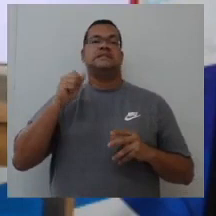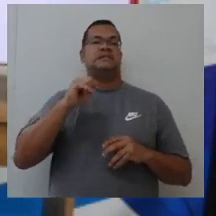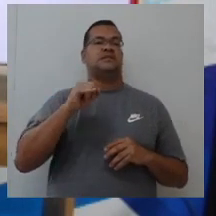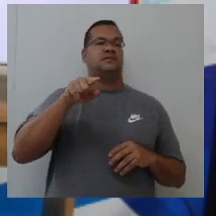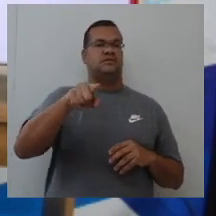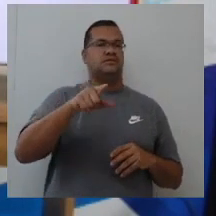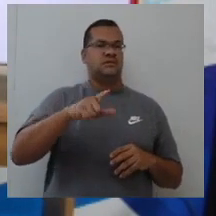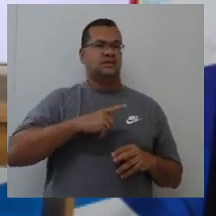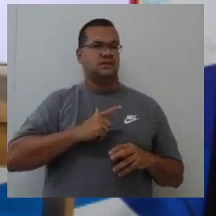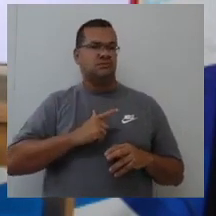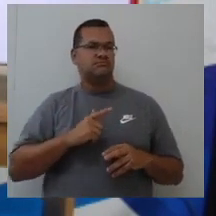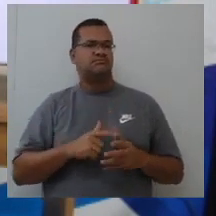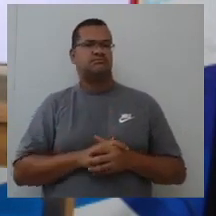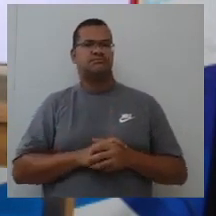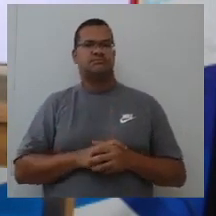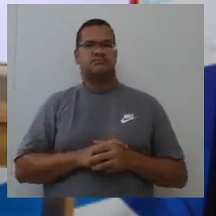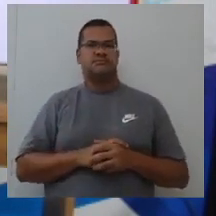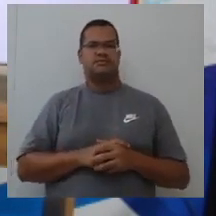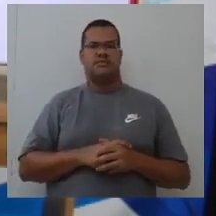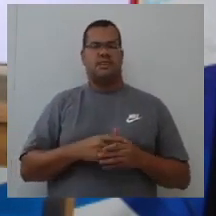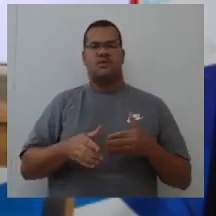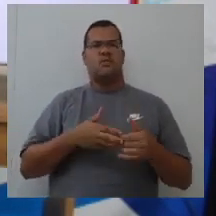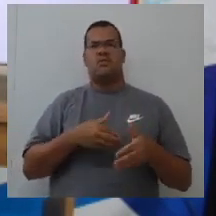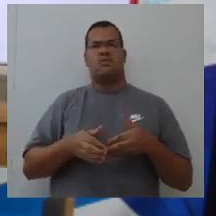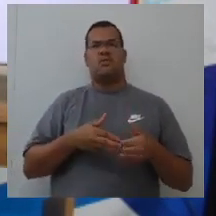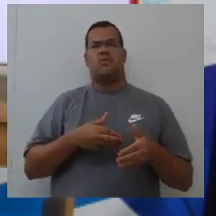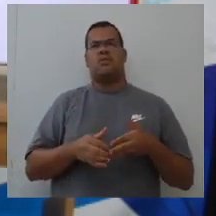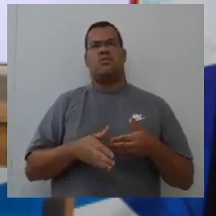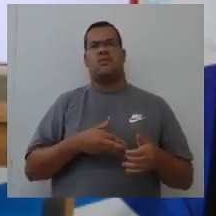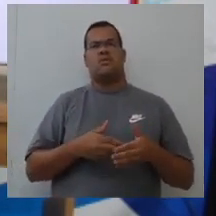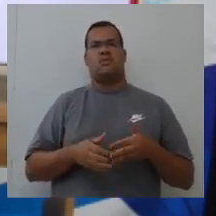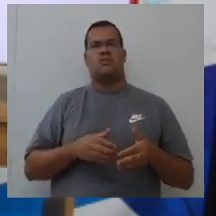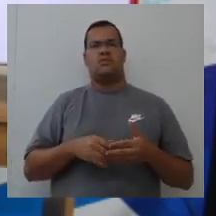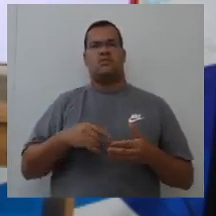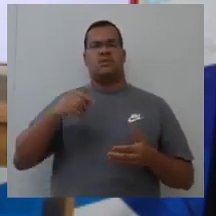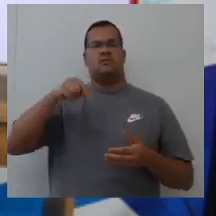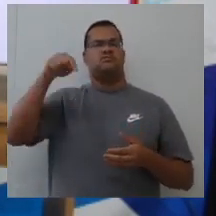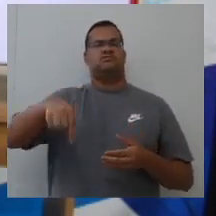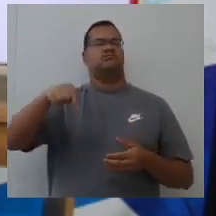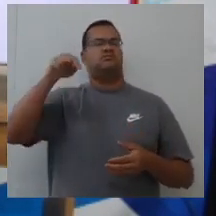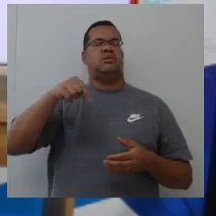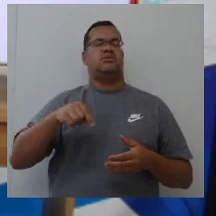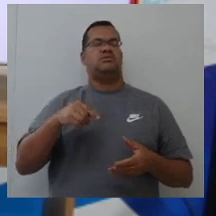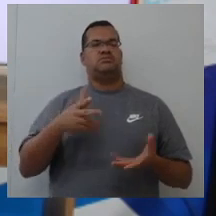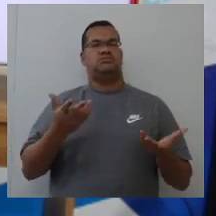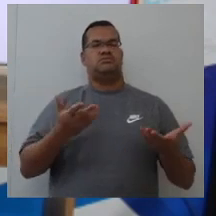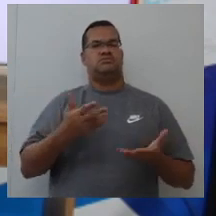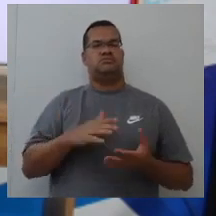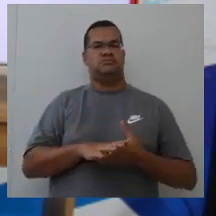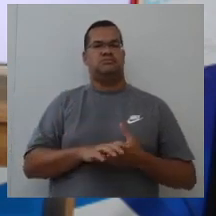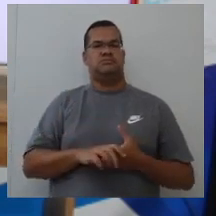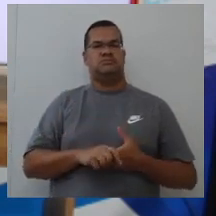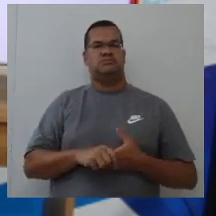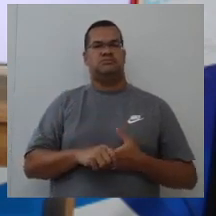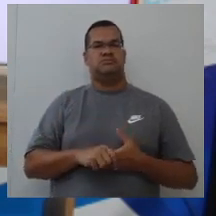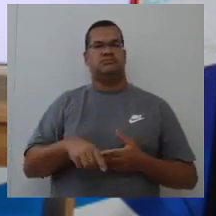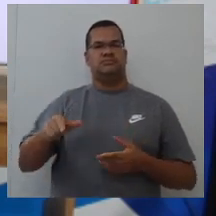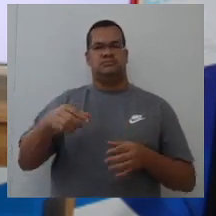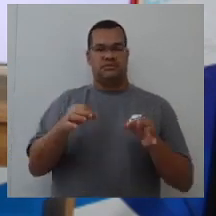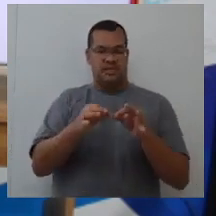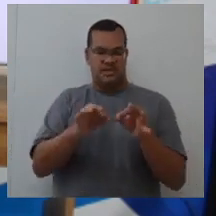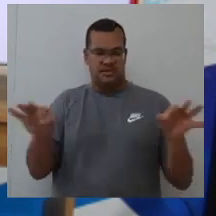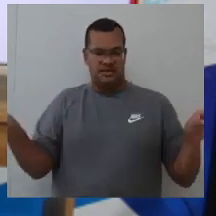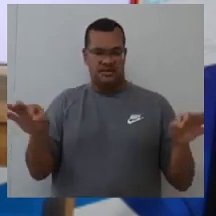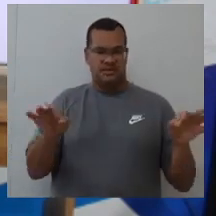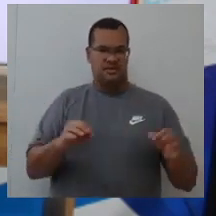você pegasse aí, ao acaso, botasse a mão lá, conseguisse colocar a mão na